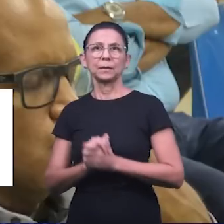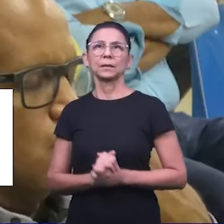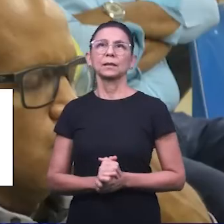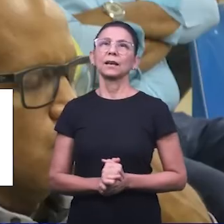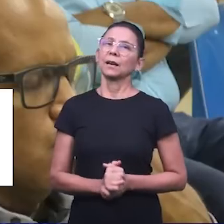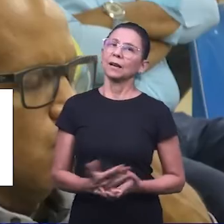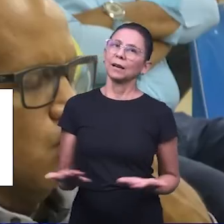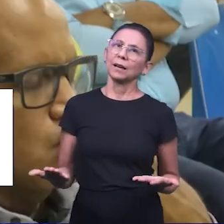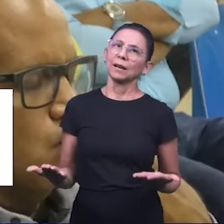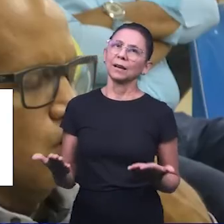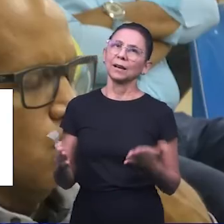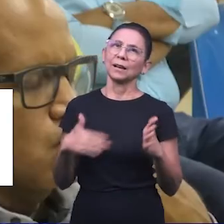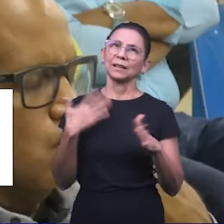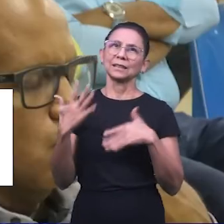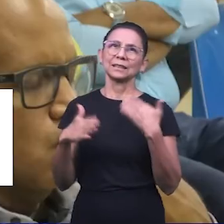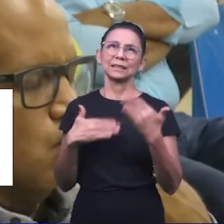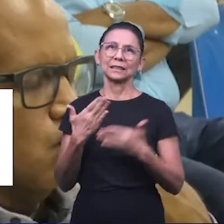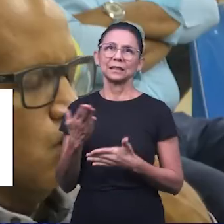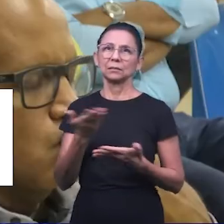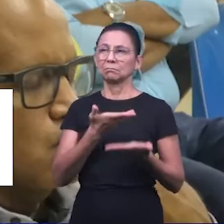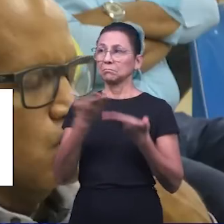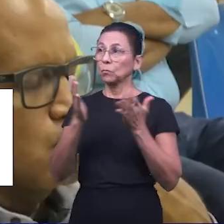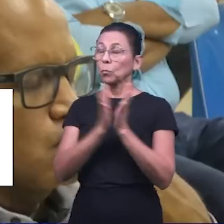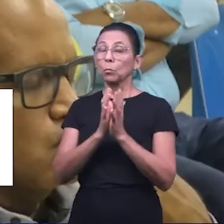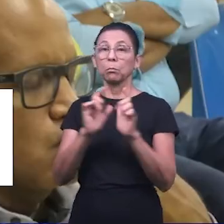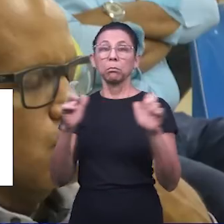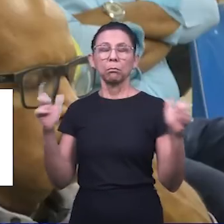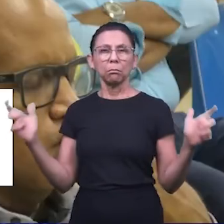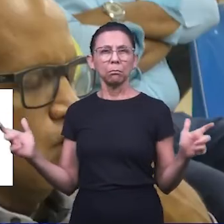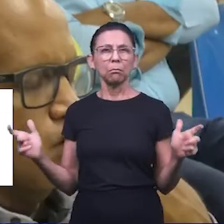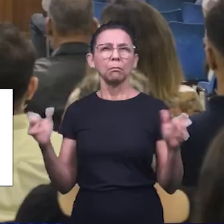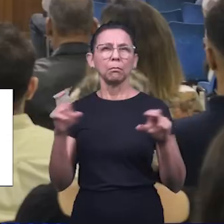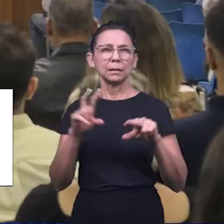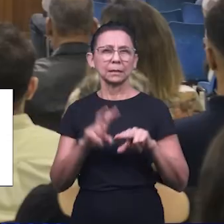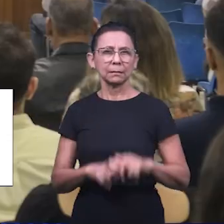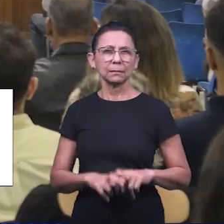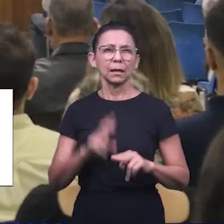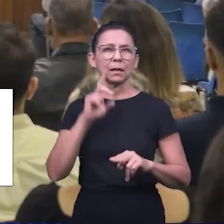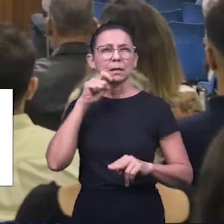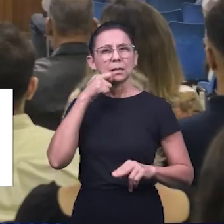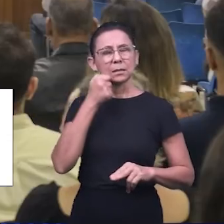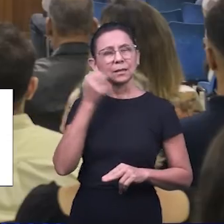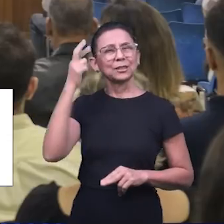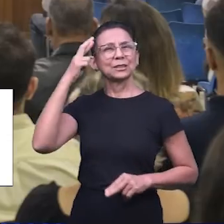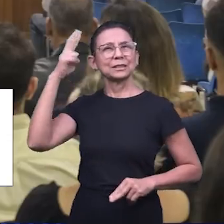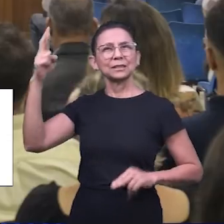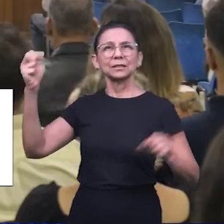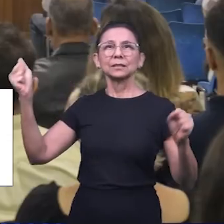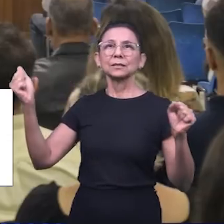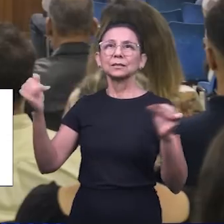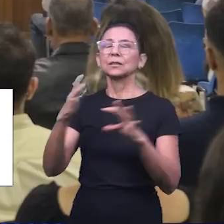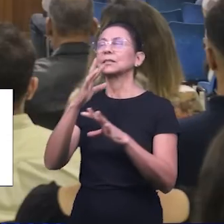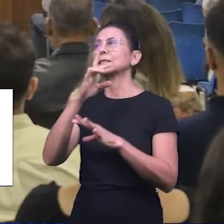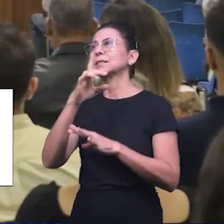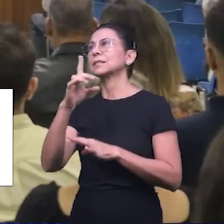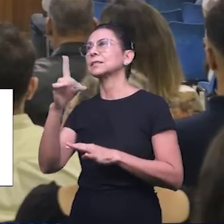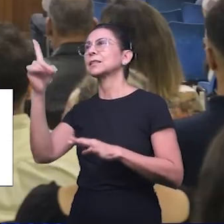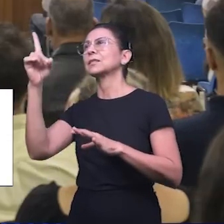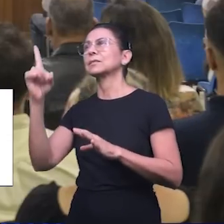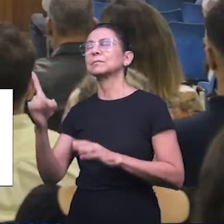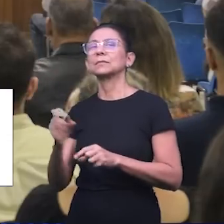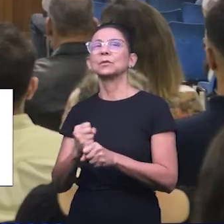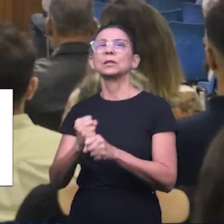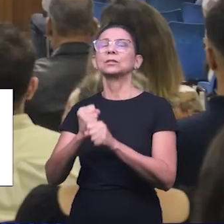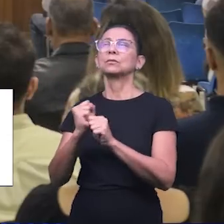momento de muita alegria, onde nossos valentes irmãos puderam se sentar à mesa com o Senhor e glorificar a Deus por um ano